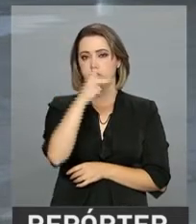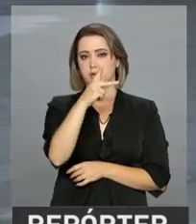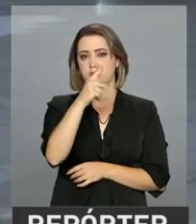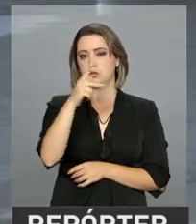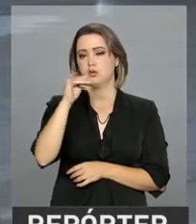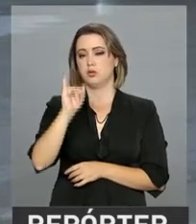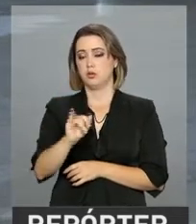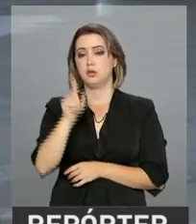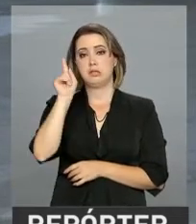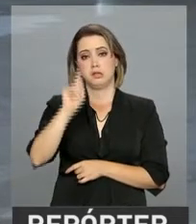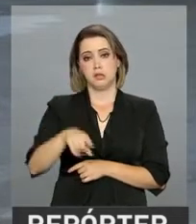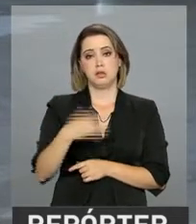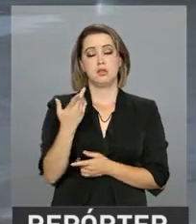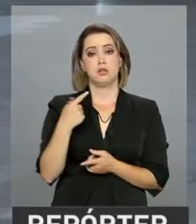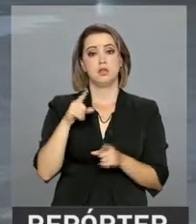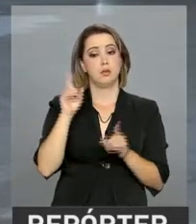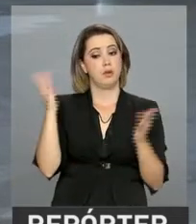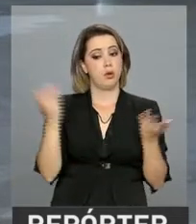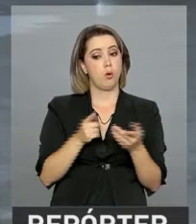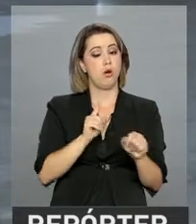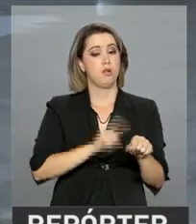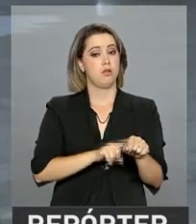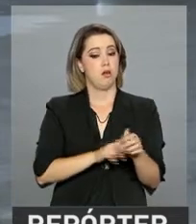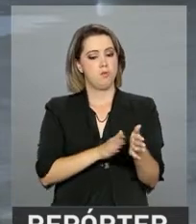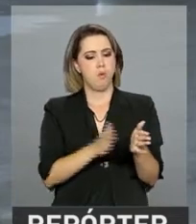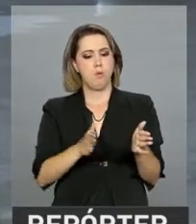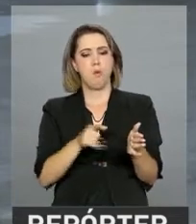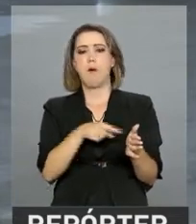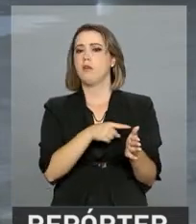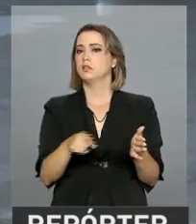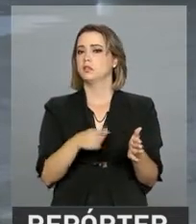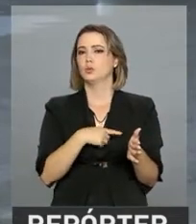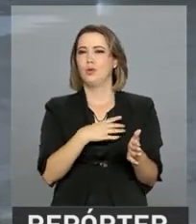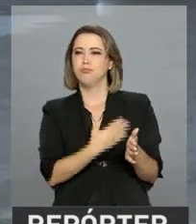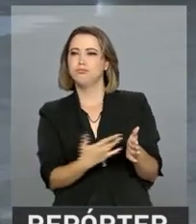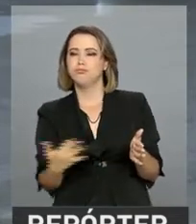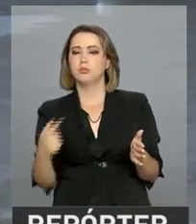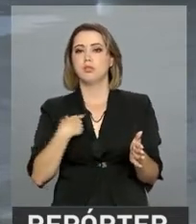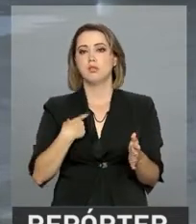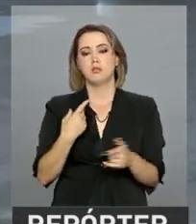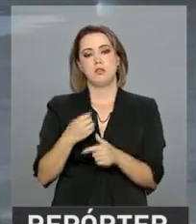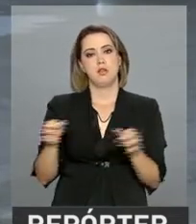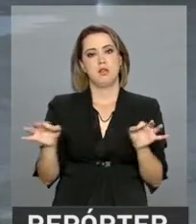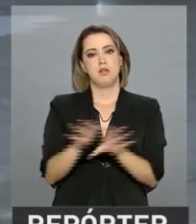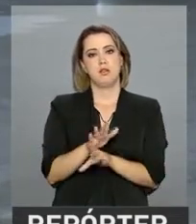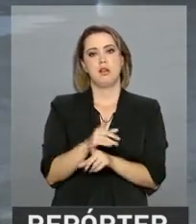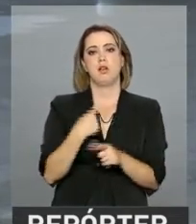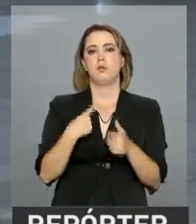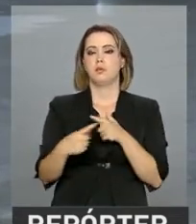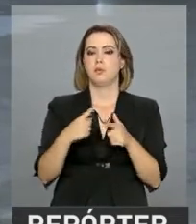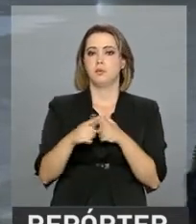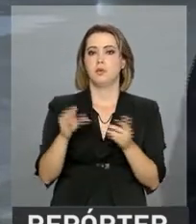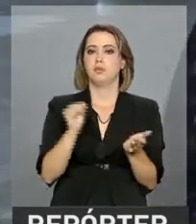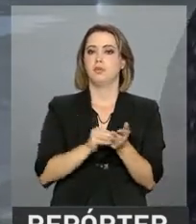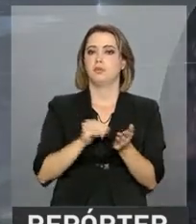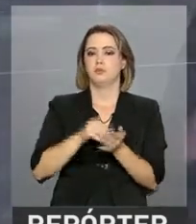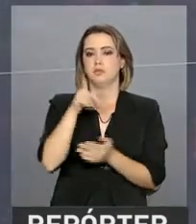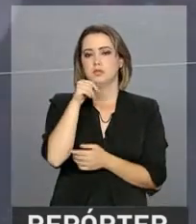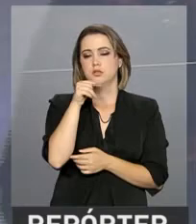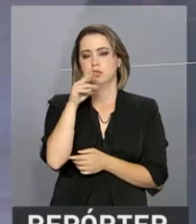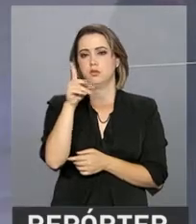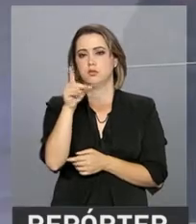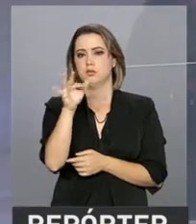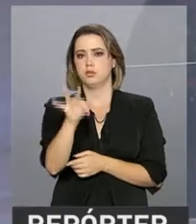do lago paranoá paraná em caráter emergencial vai eliminar qualquer risco imediato de faltar água aqui no df roberto